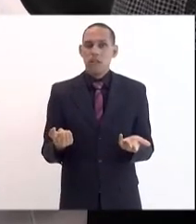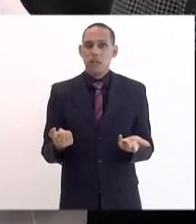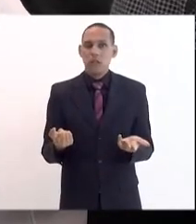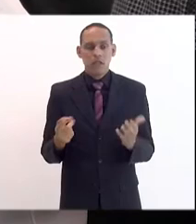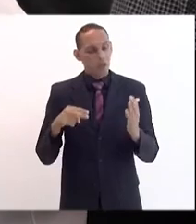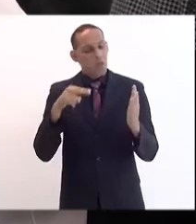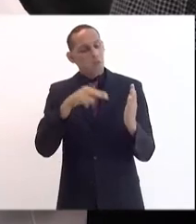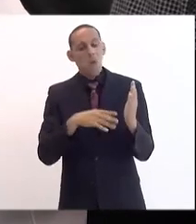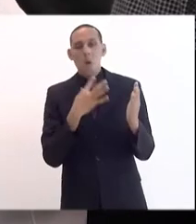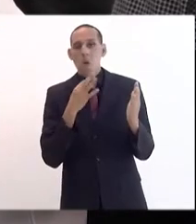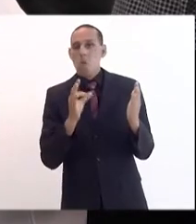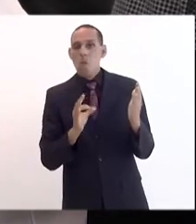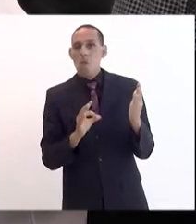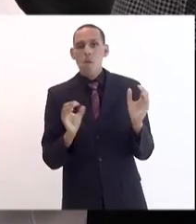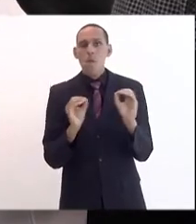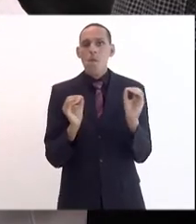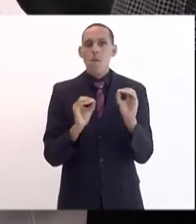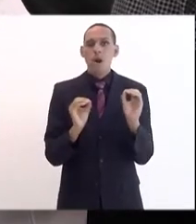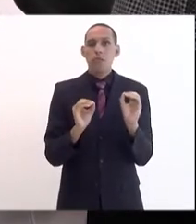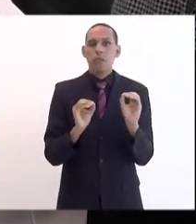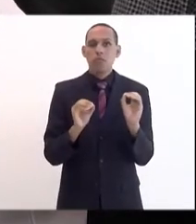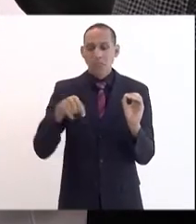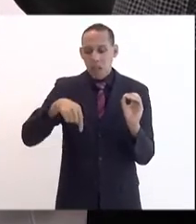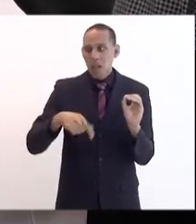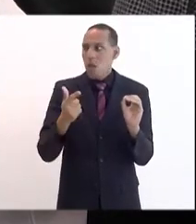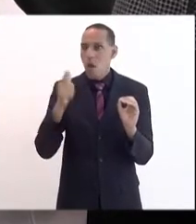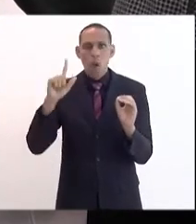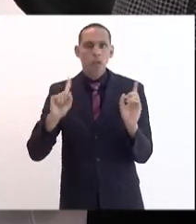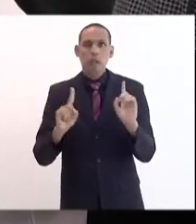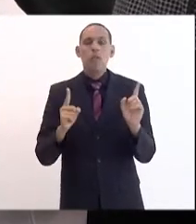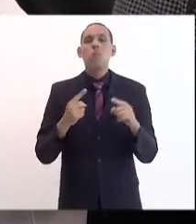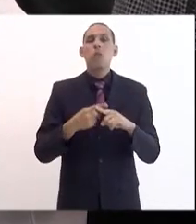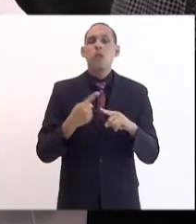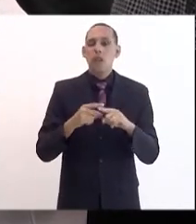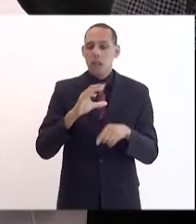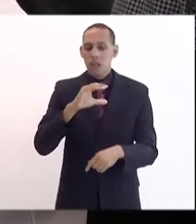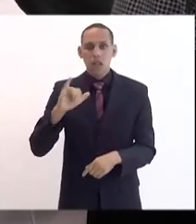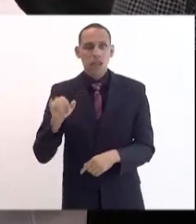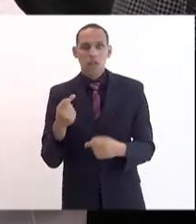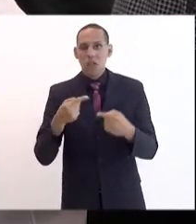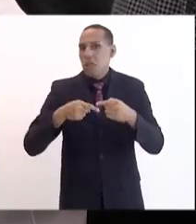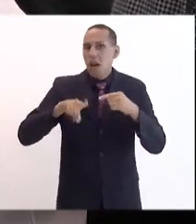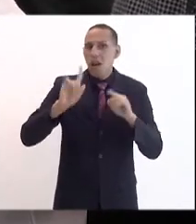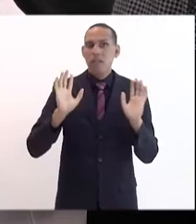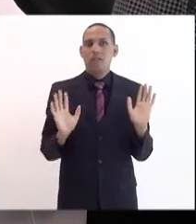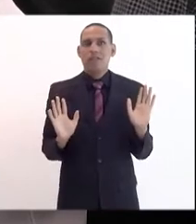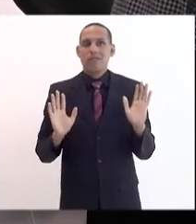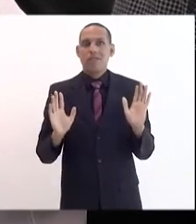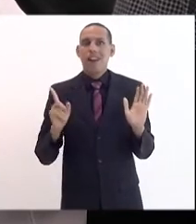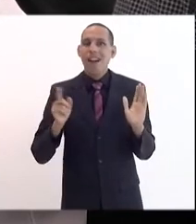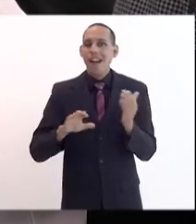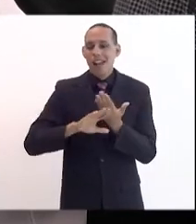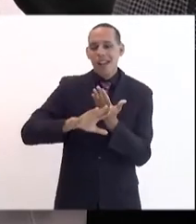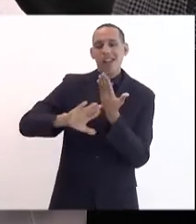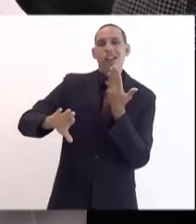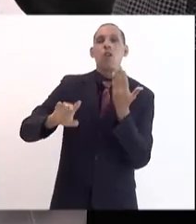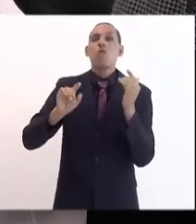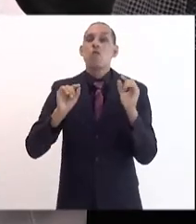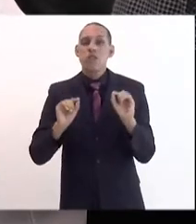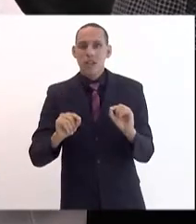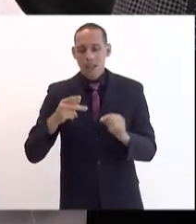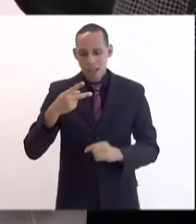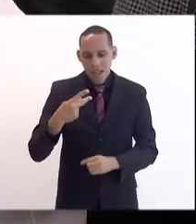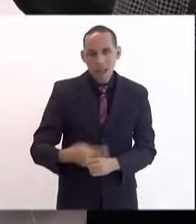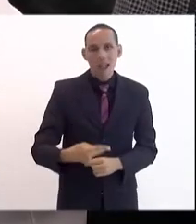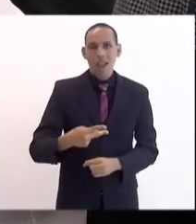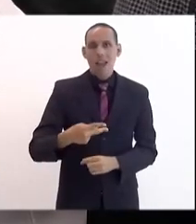conhecimento dessa e de nenhuma outra, porque não cabe a CCJ. Então, é uma rejeição para essa